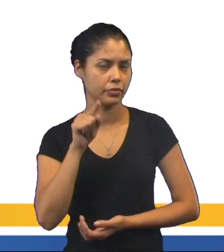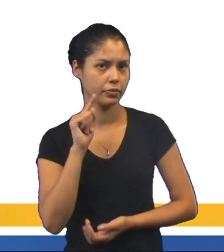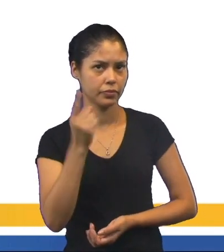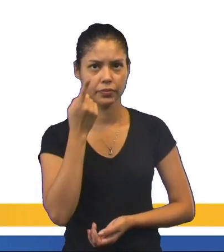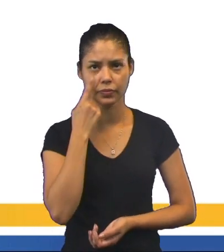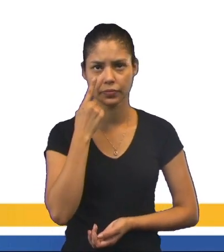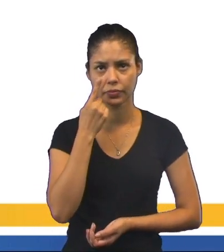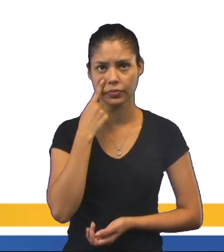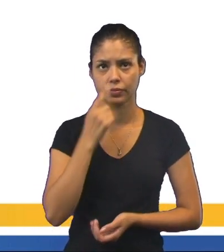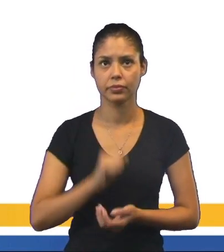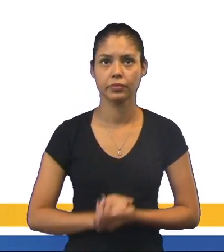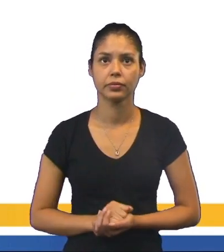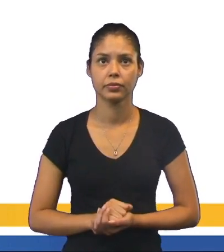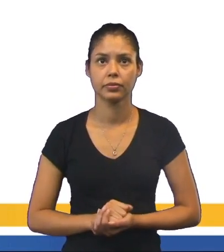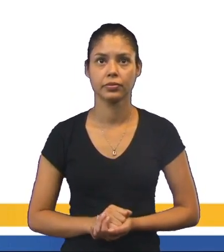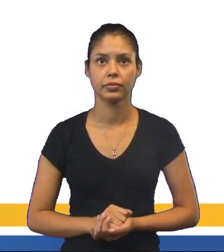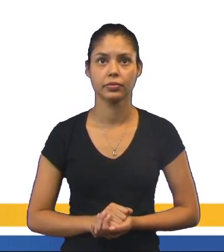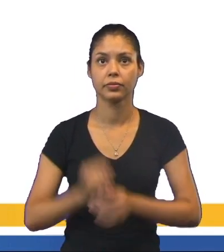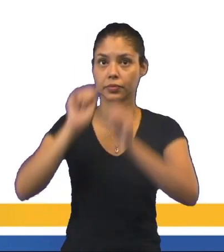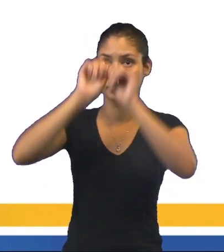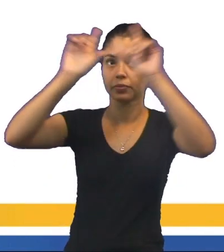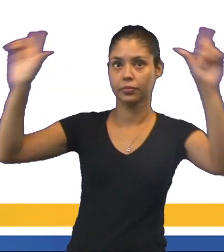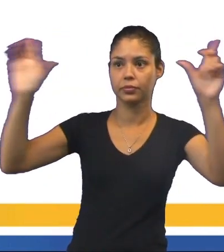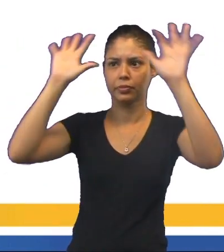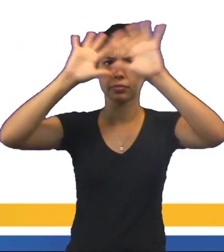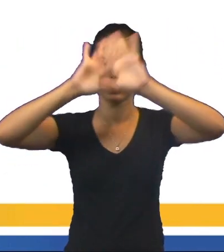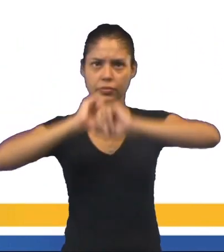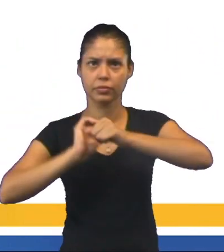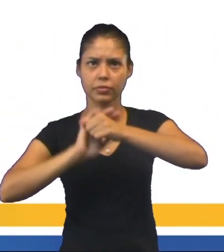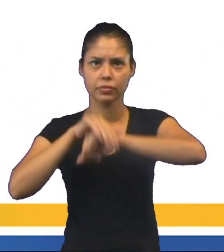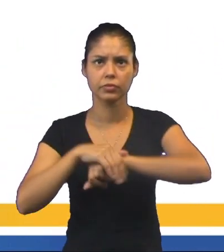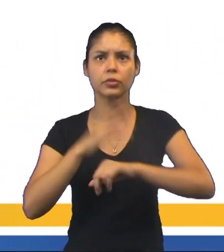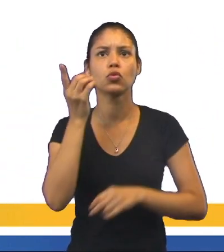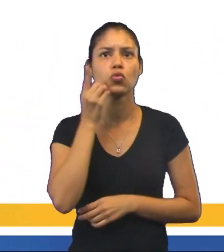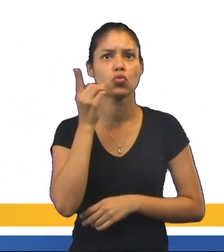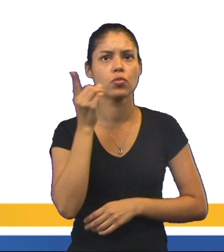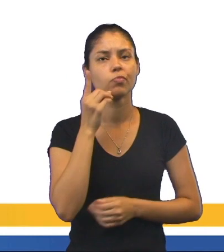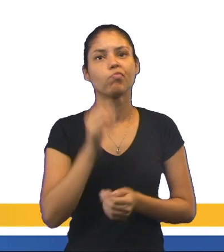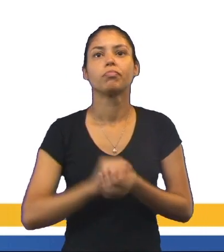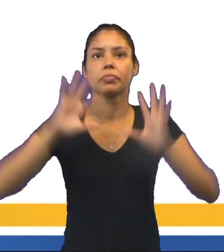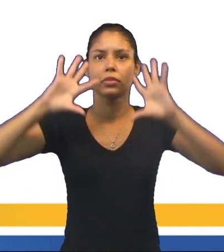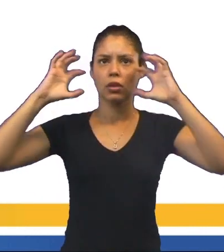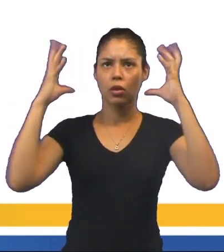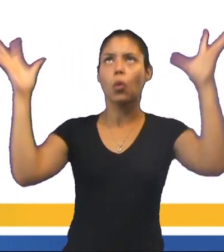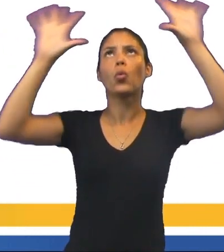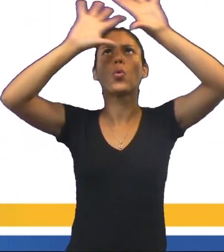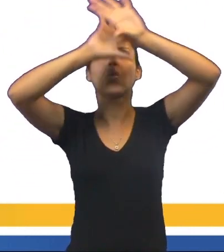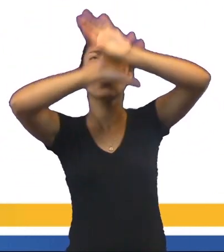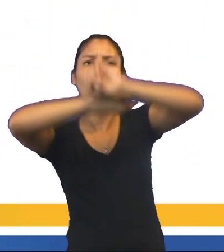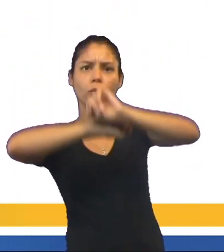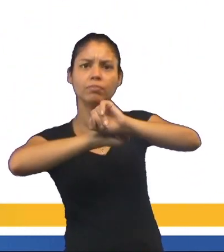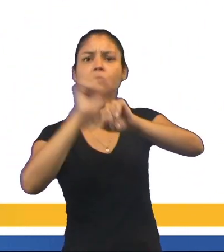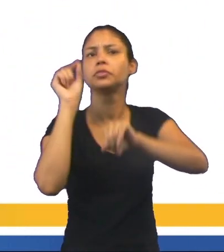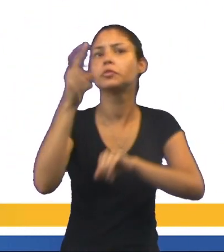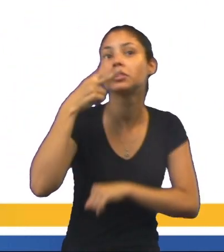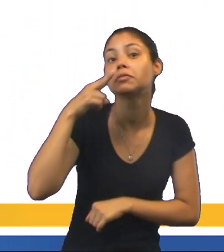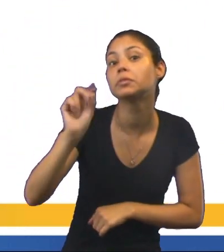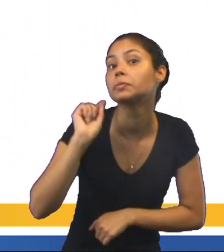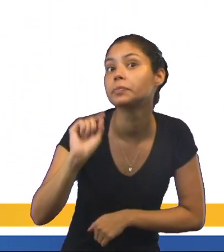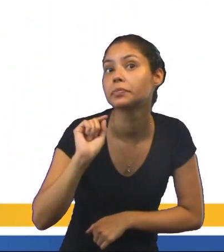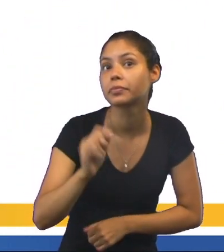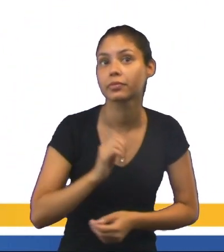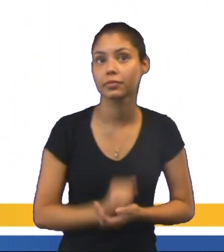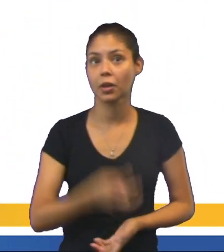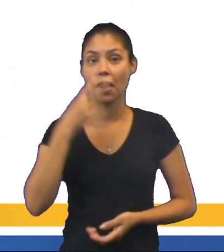Você já olhou o céu à noite em dias que não estão nublados? Se sim, o que você viu? O